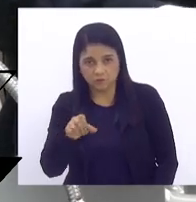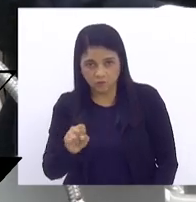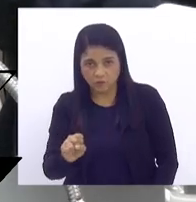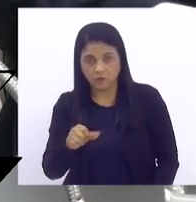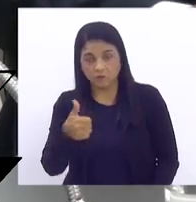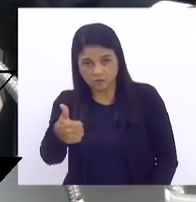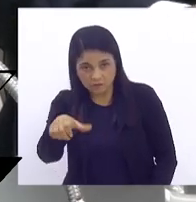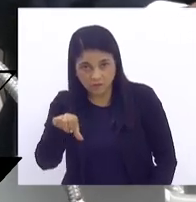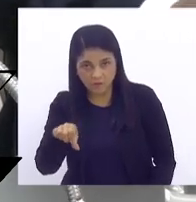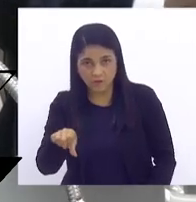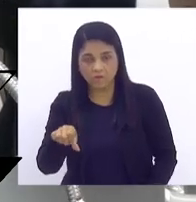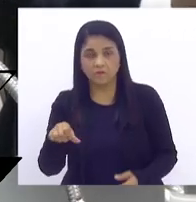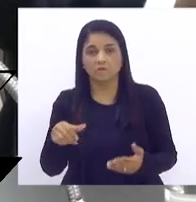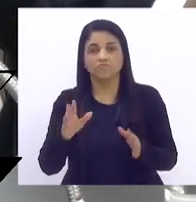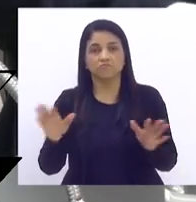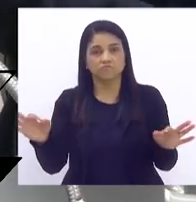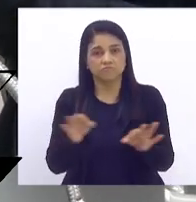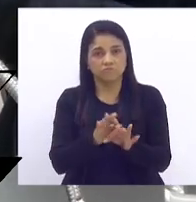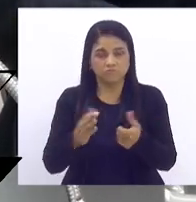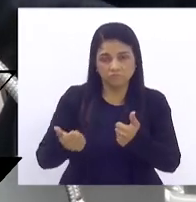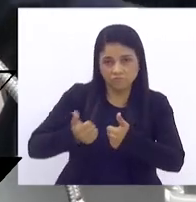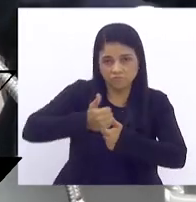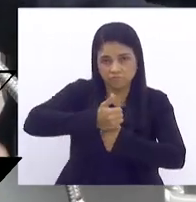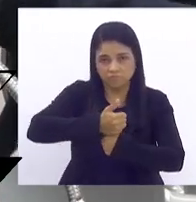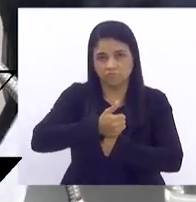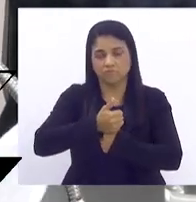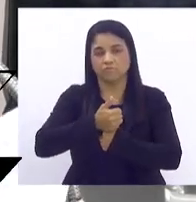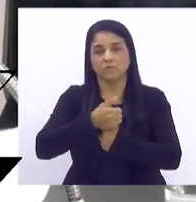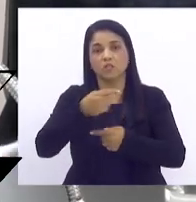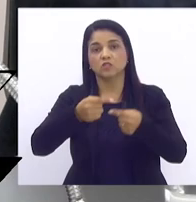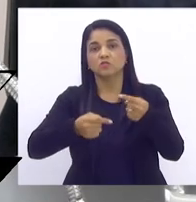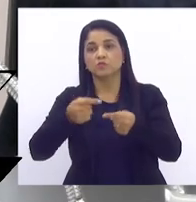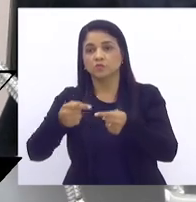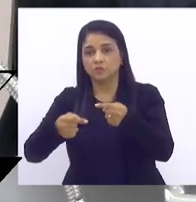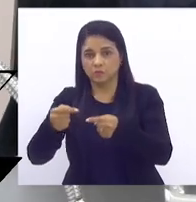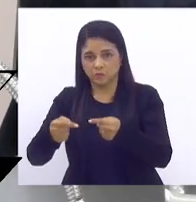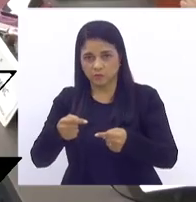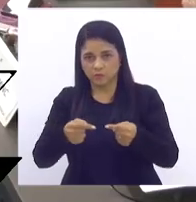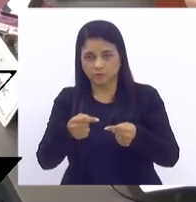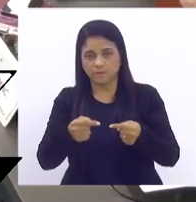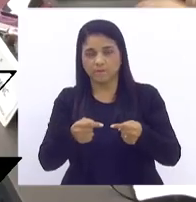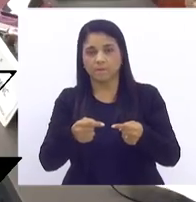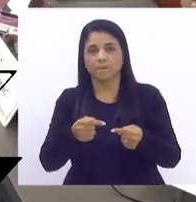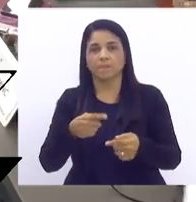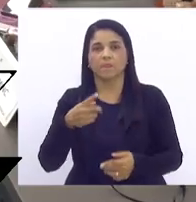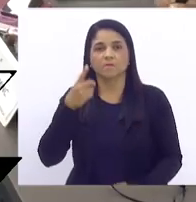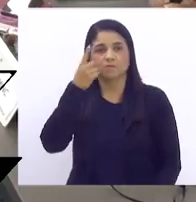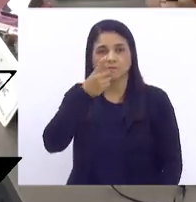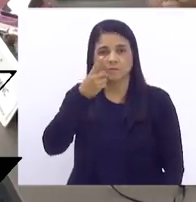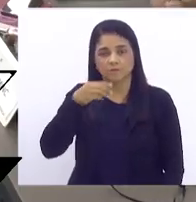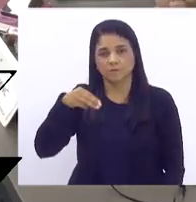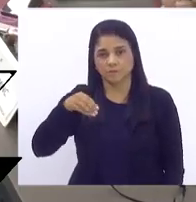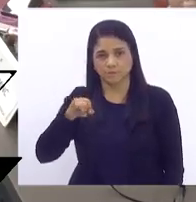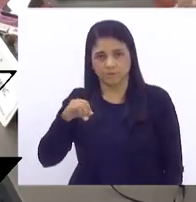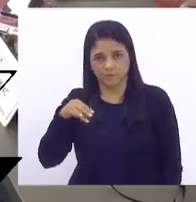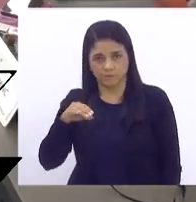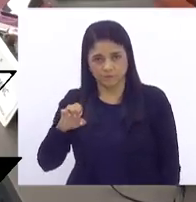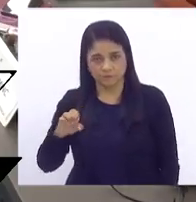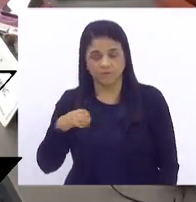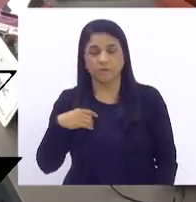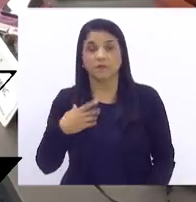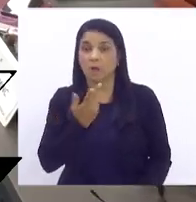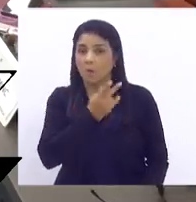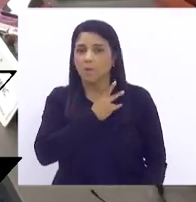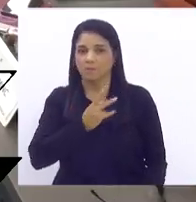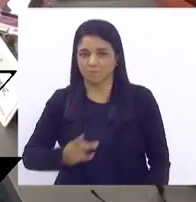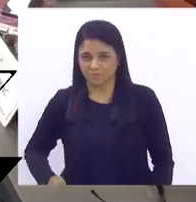19, concluindo por substitutivo. Em discussão. Para discutir, presidente. Para discutir, deputado Carlos Mink. Presidente, primeiro eu